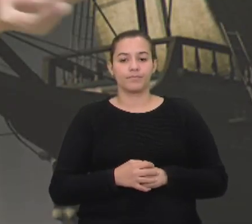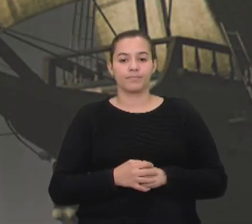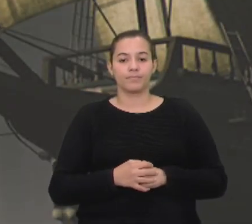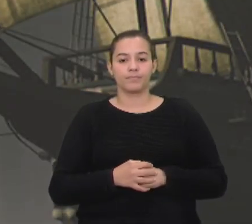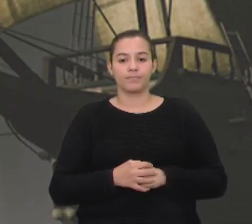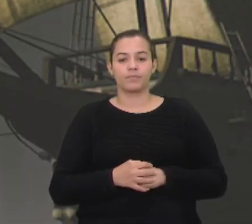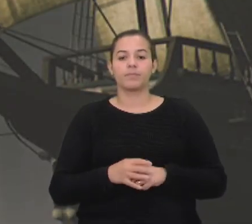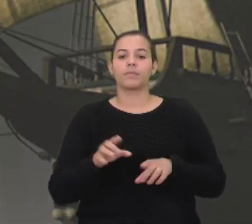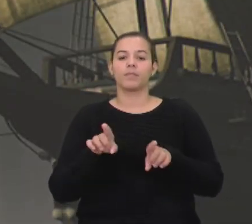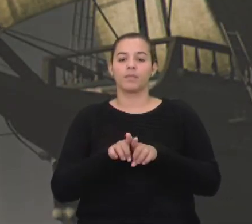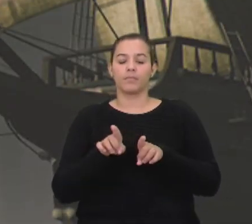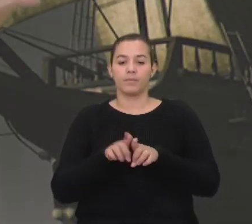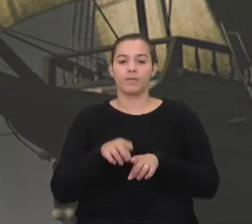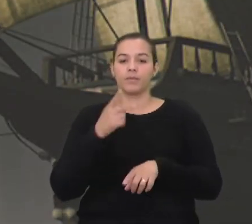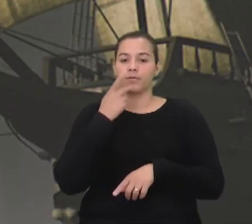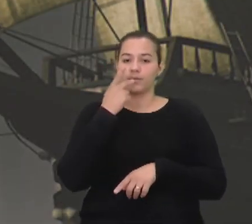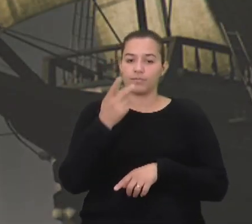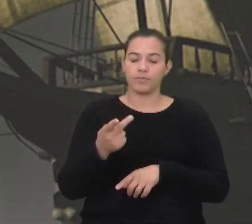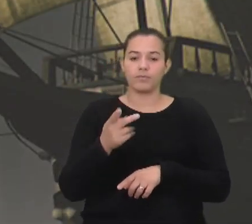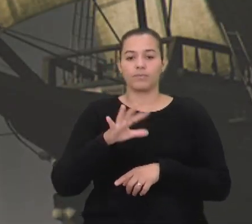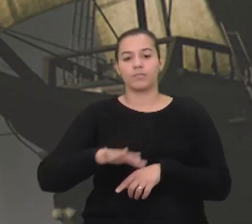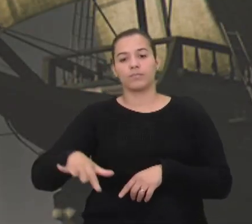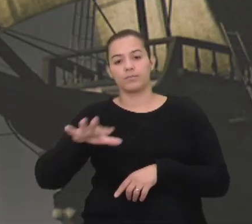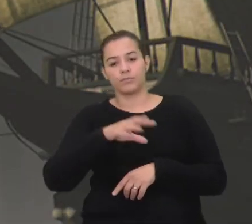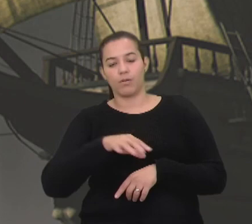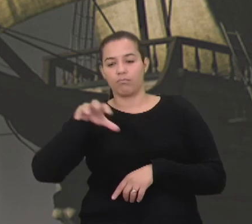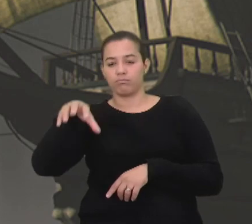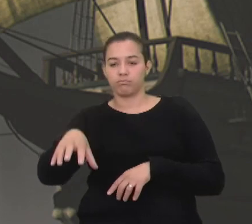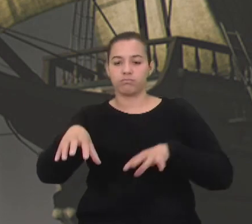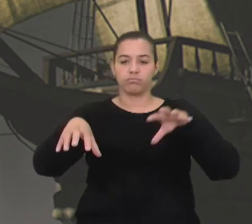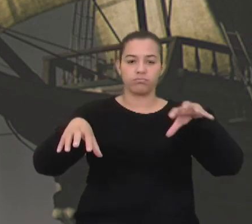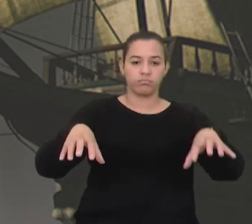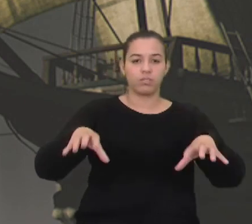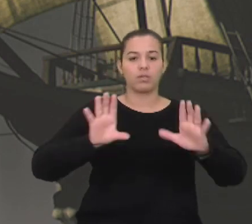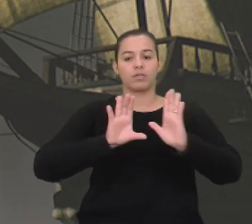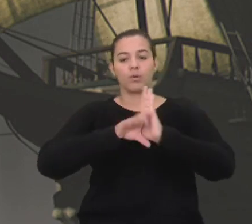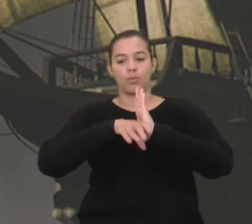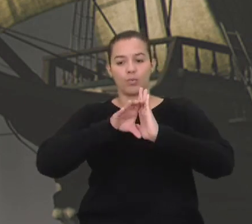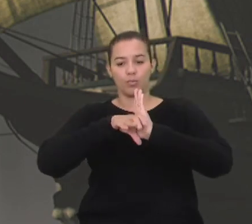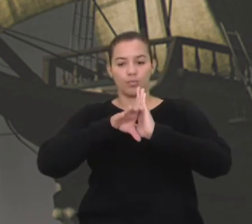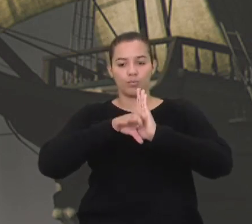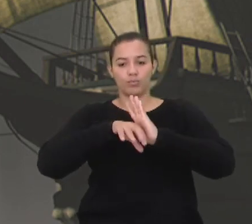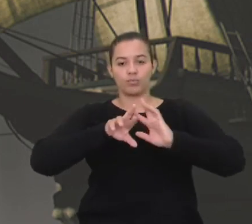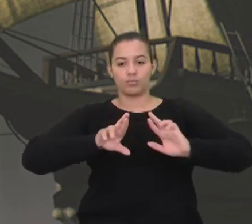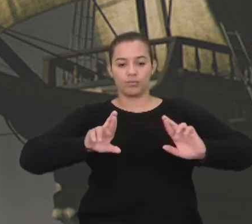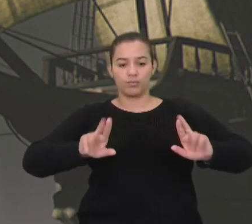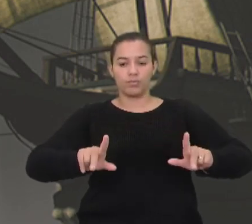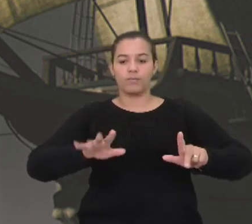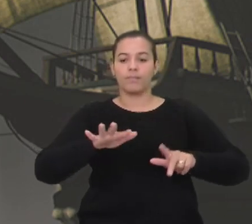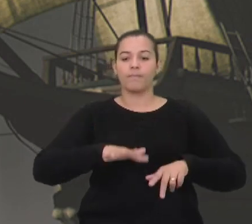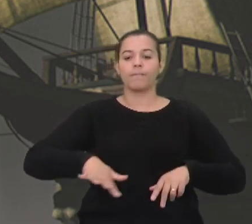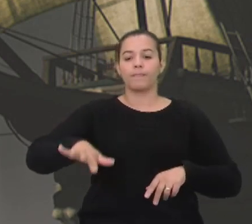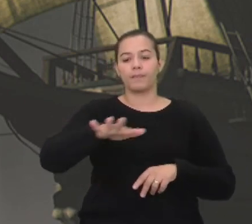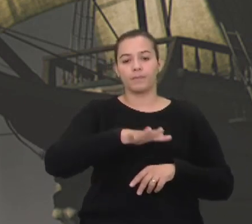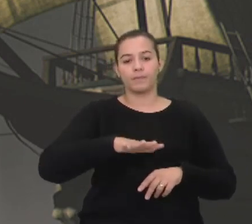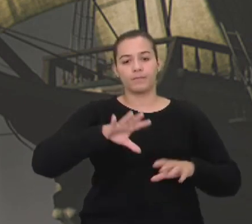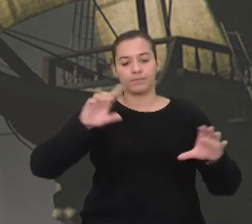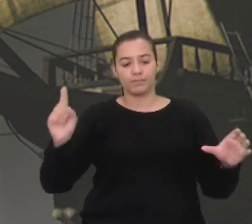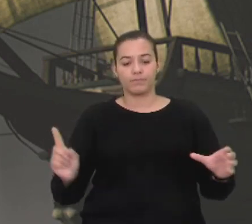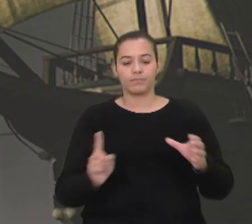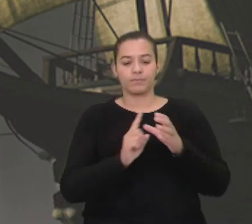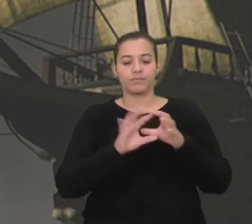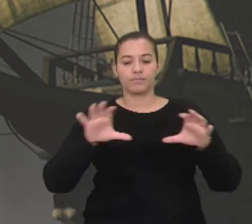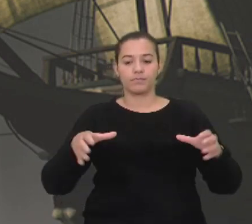também falamos agora há pouco, né, colonialidade e decolonialidade, são conceitos aí que fazem parte da mesma coisa, do